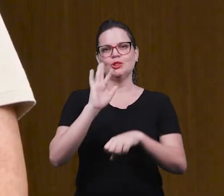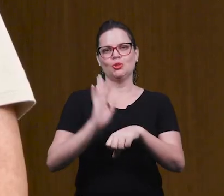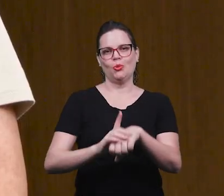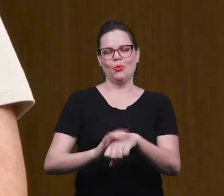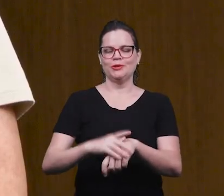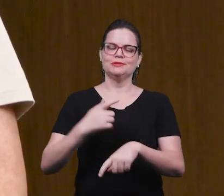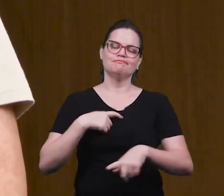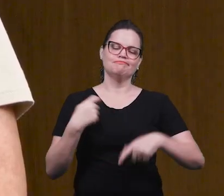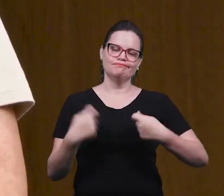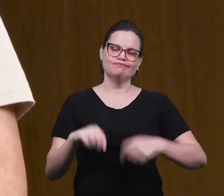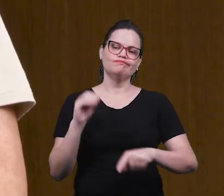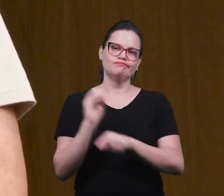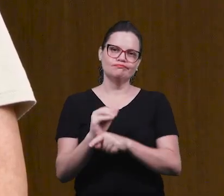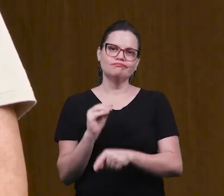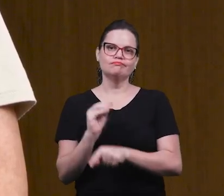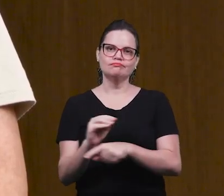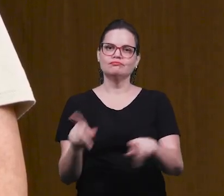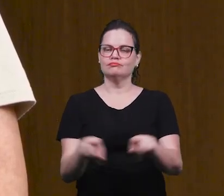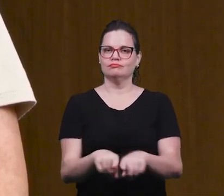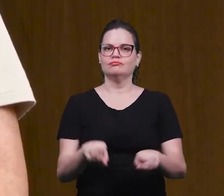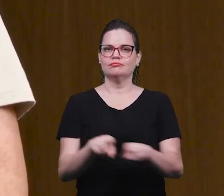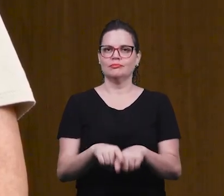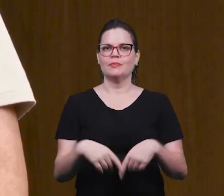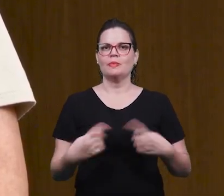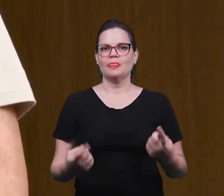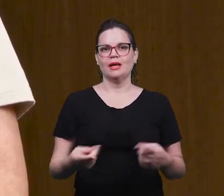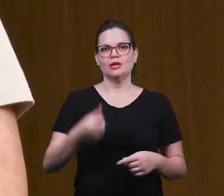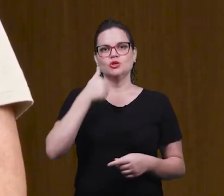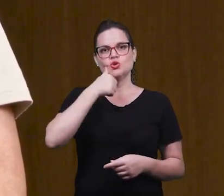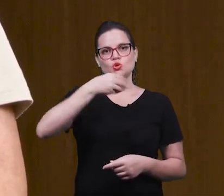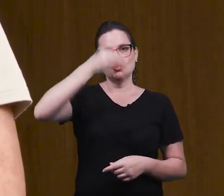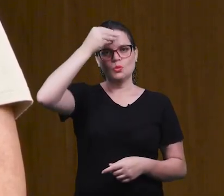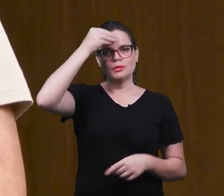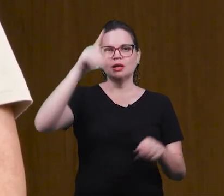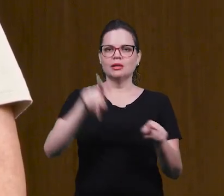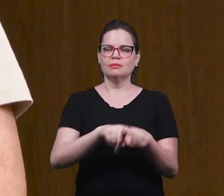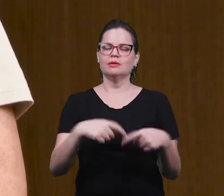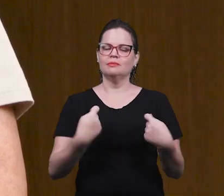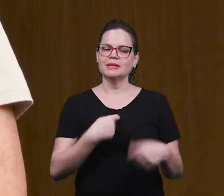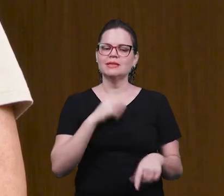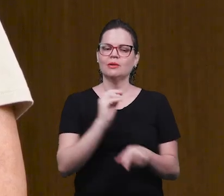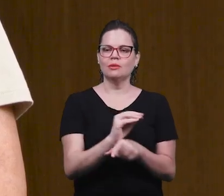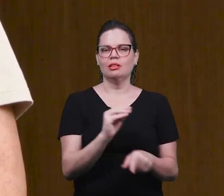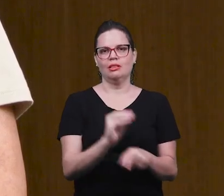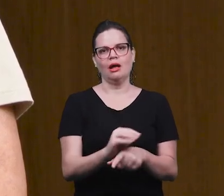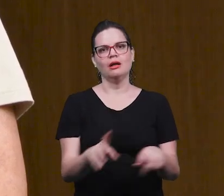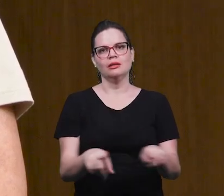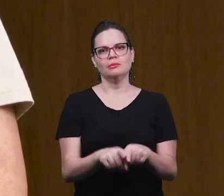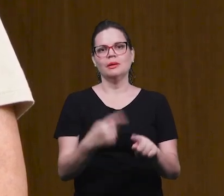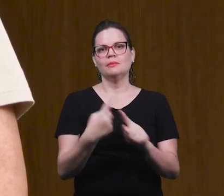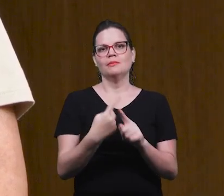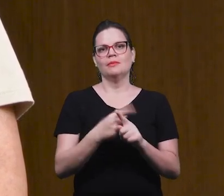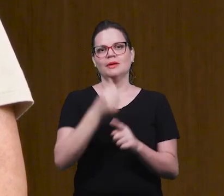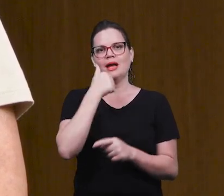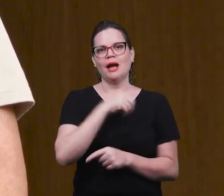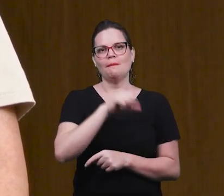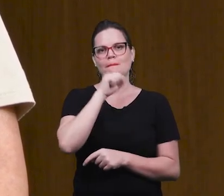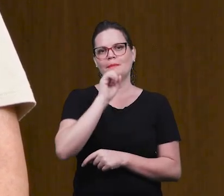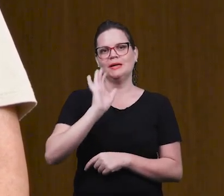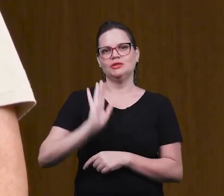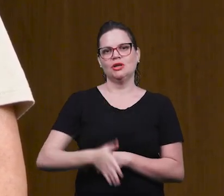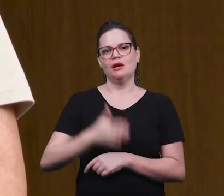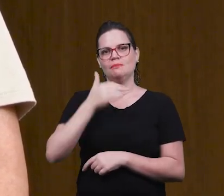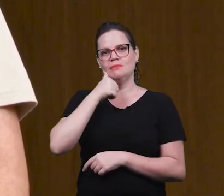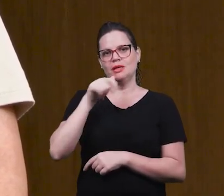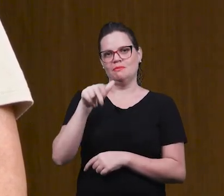com a doença da minha mãe. Também eu precisei dar uma assistência a 2 sobrinhas. Eu tenho 2 sobrinhas que elas perderam a